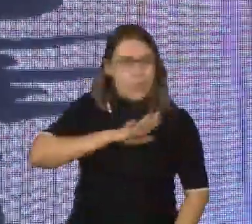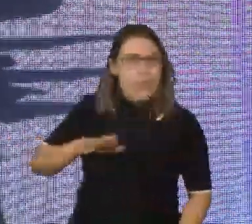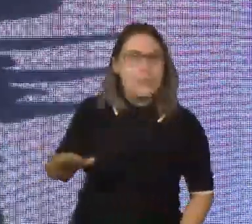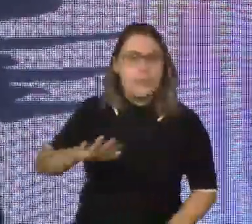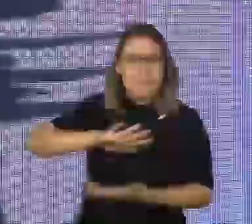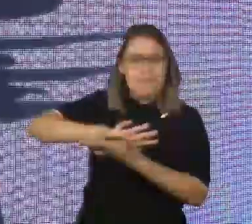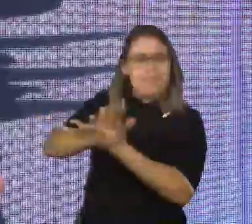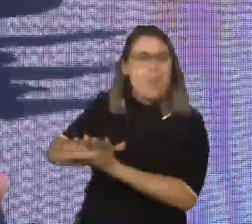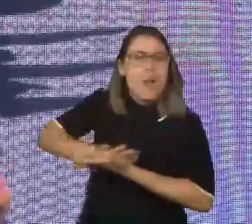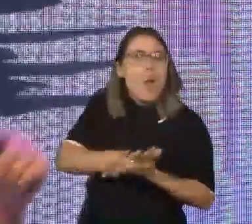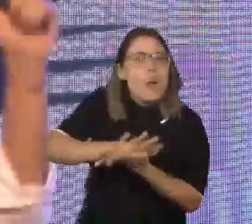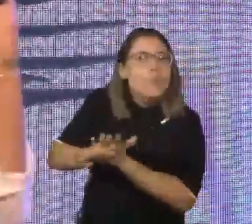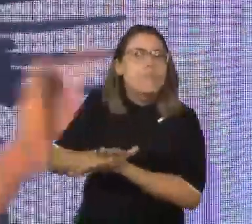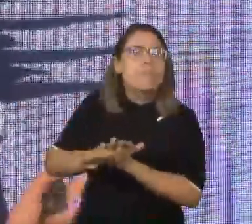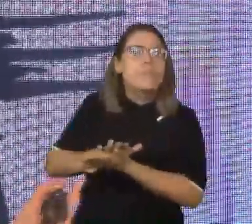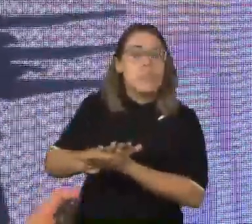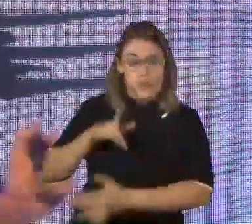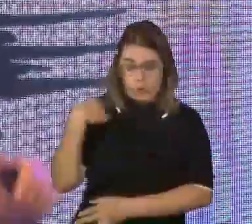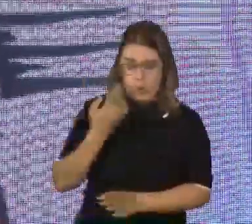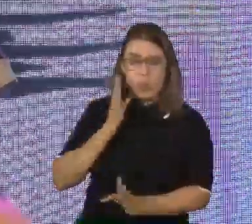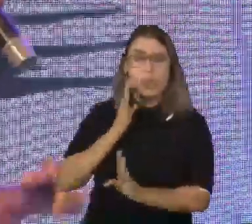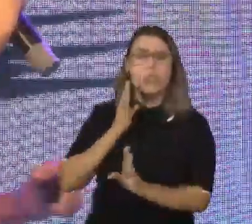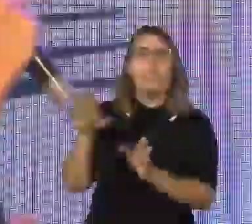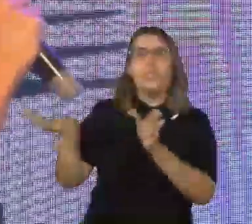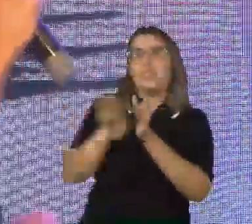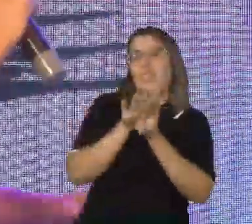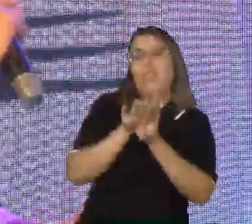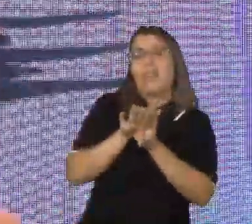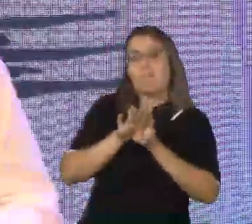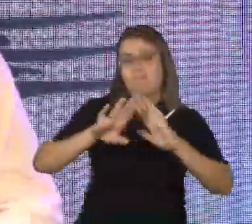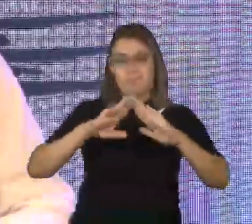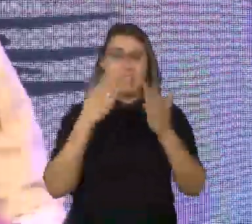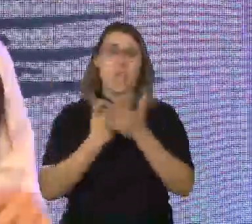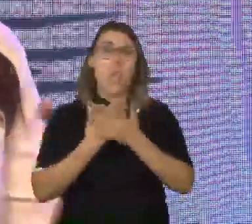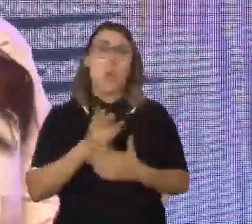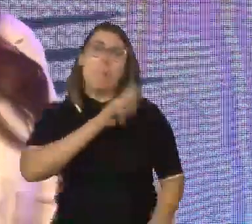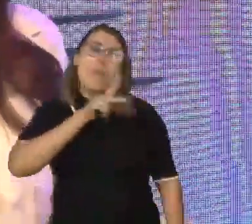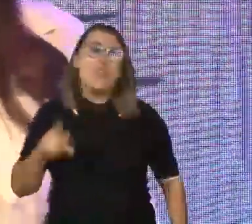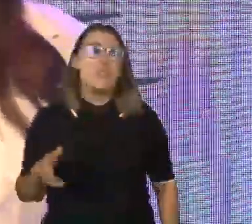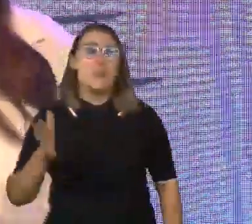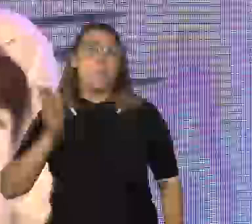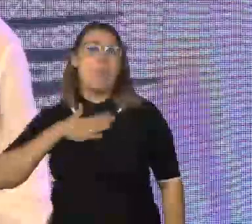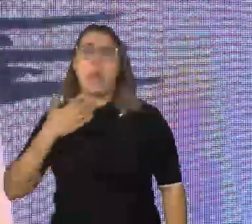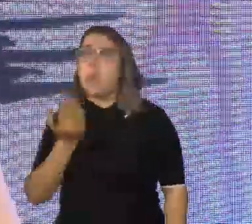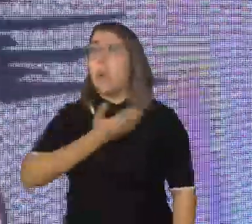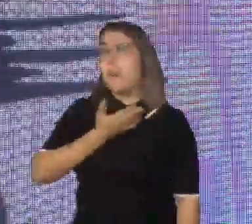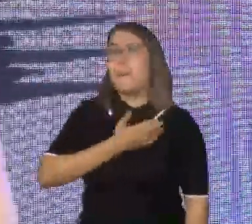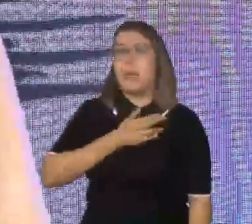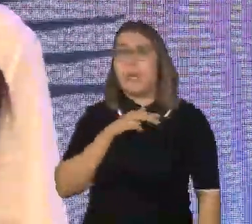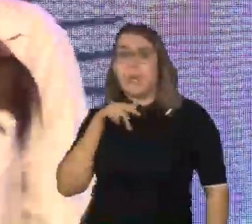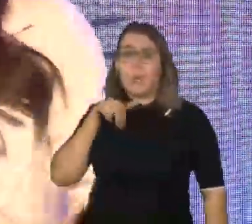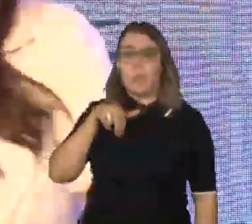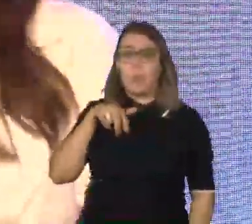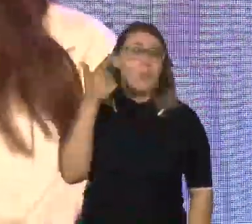professor chega na sala de aula e um colega fala: "Ah, professora, o meu colega não anda, então